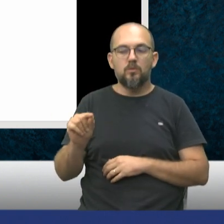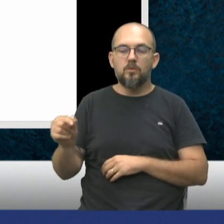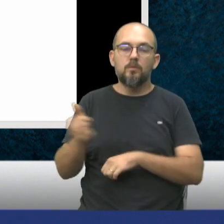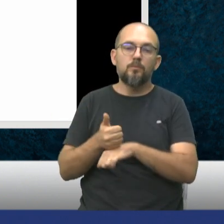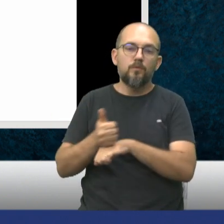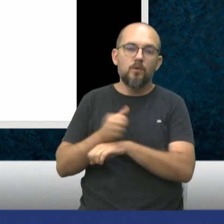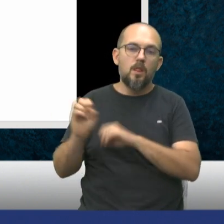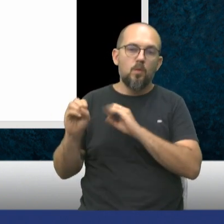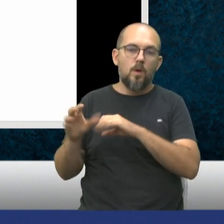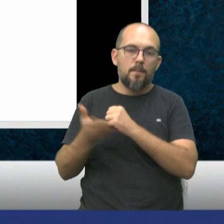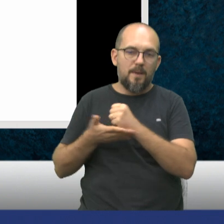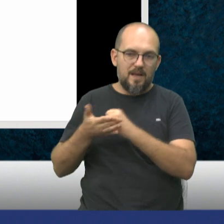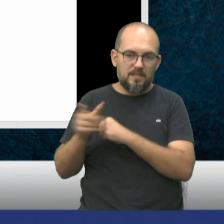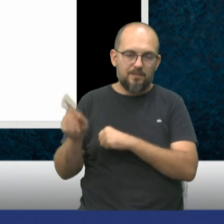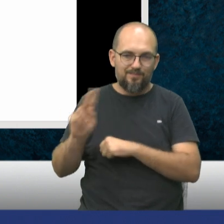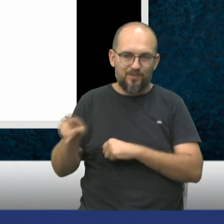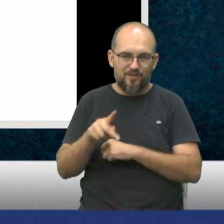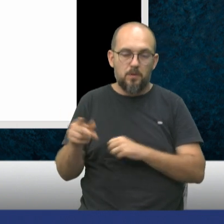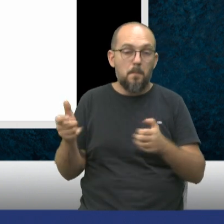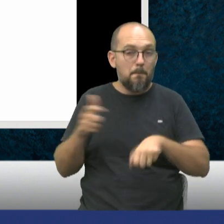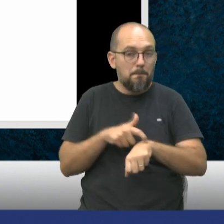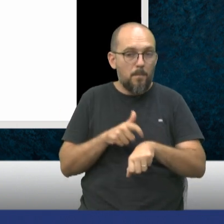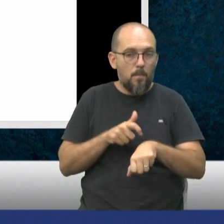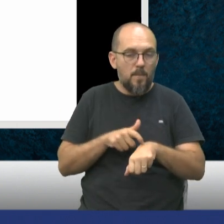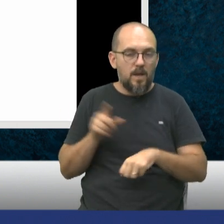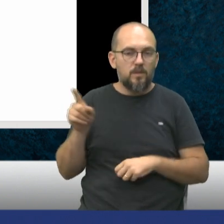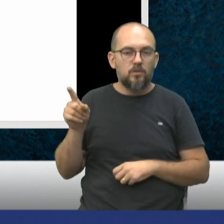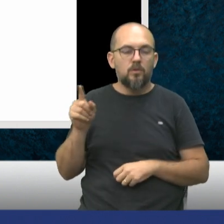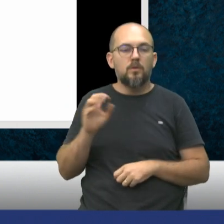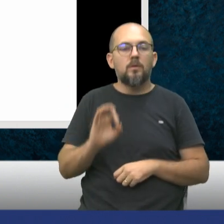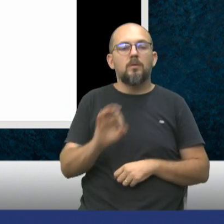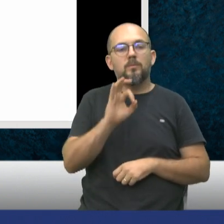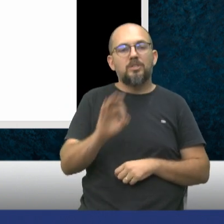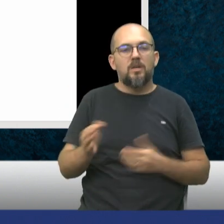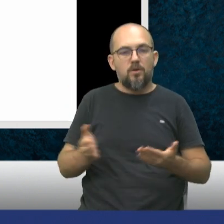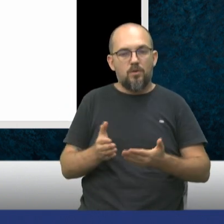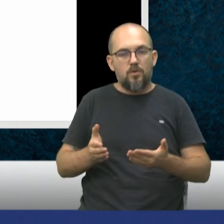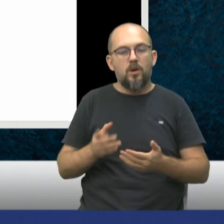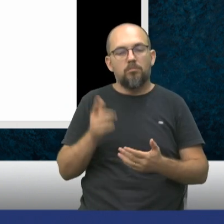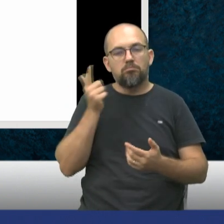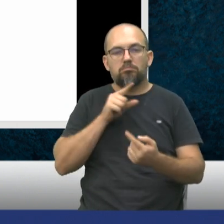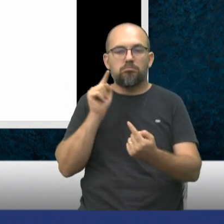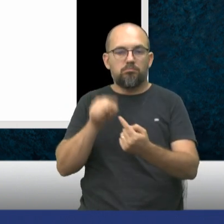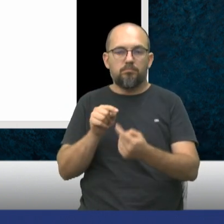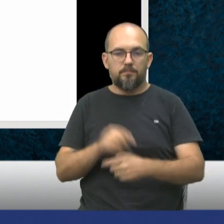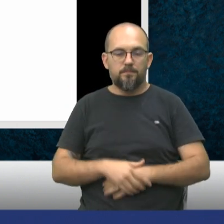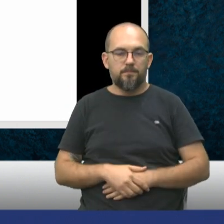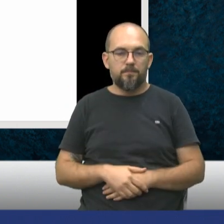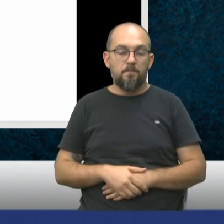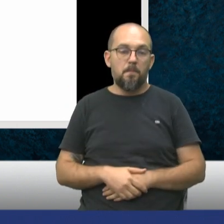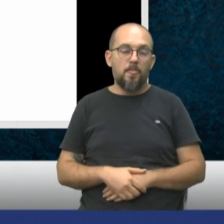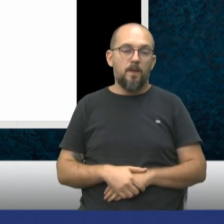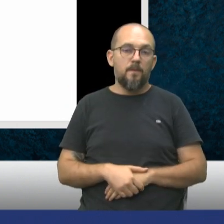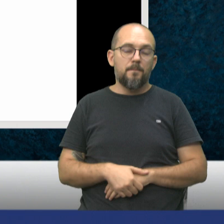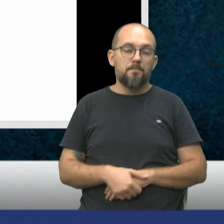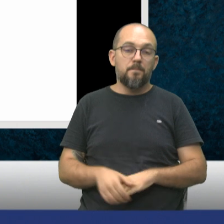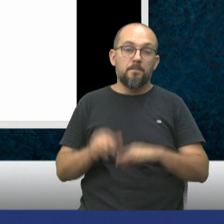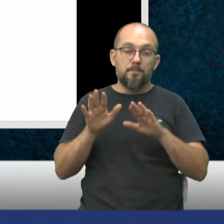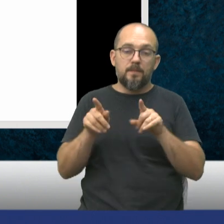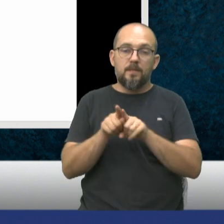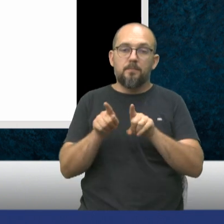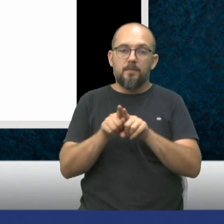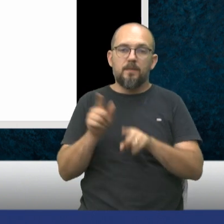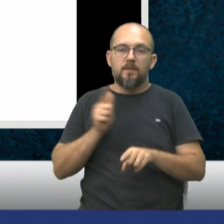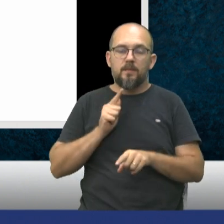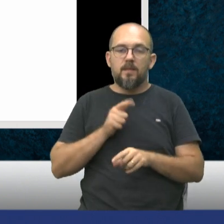profissionais da educação básica, nesse momento o percentual foi atingido. Só que há também